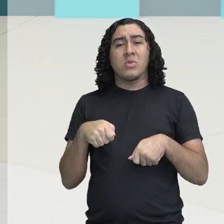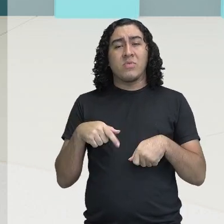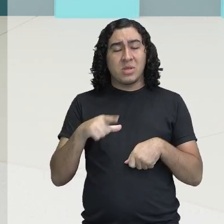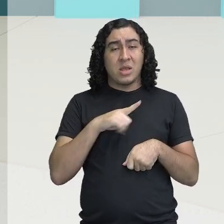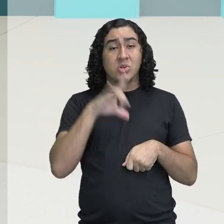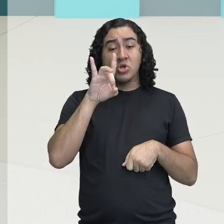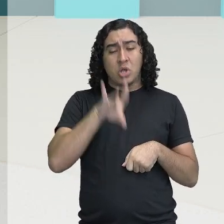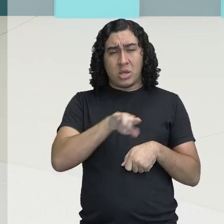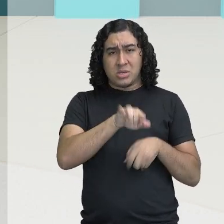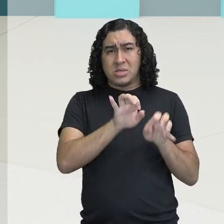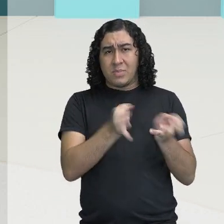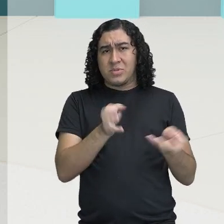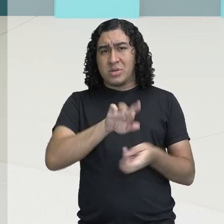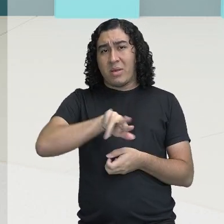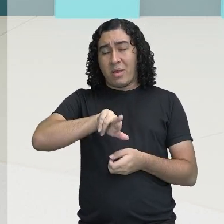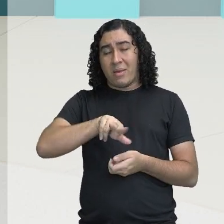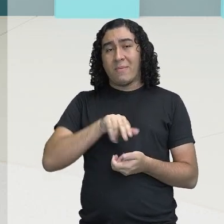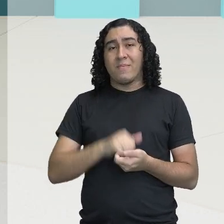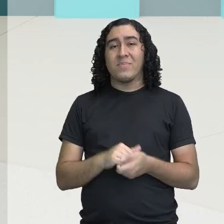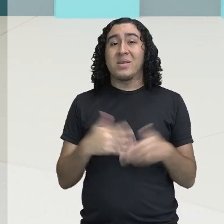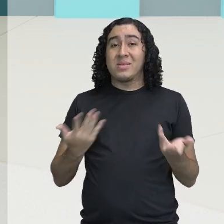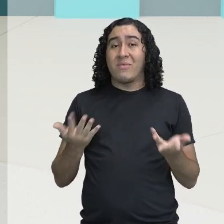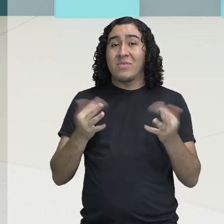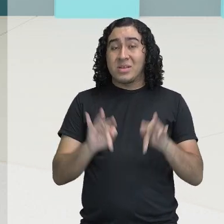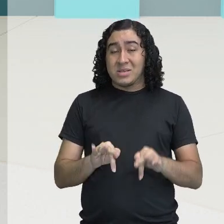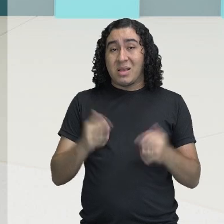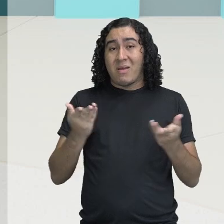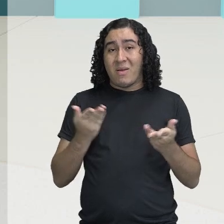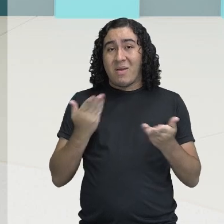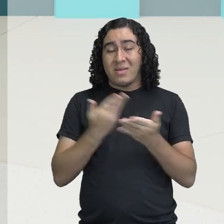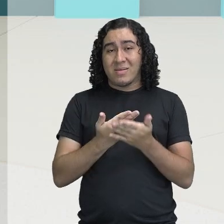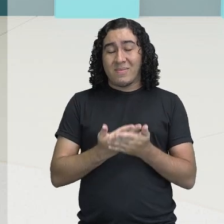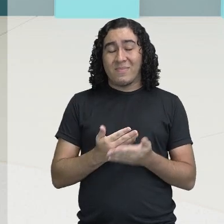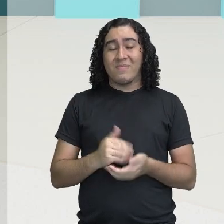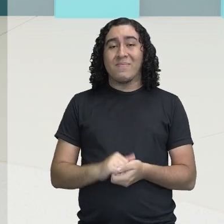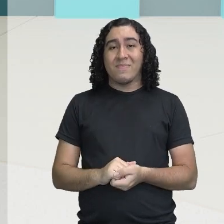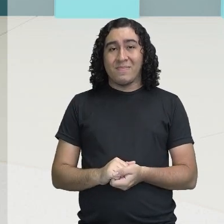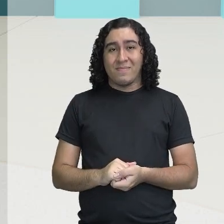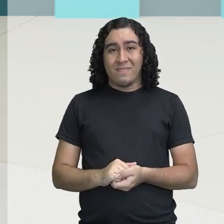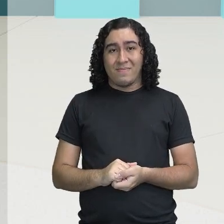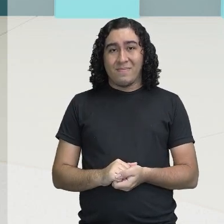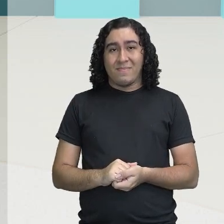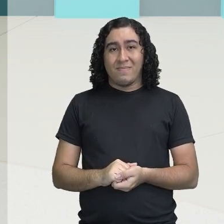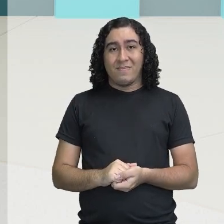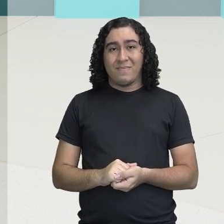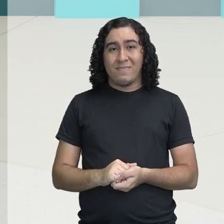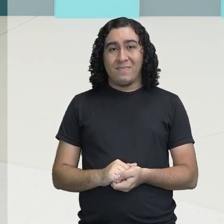carne. Assim, vamos finalizando a compreensão do nosso conteúdo de hoje.